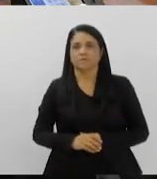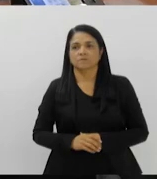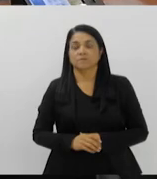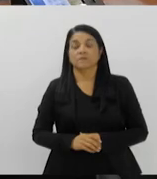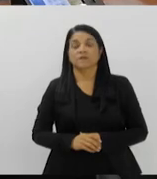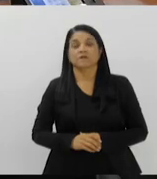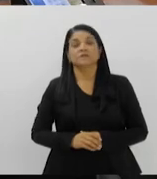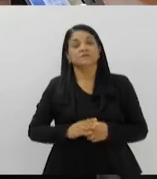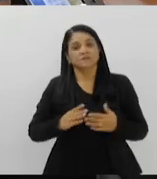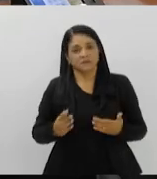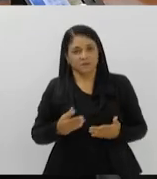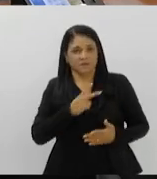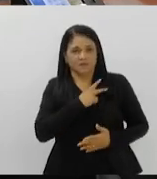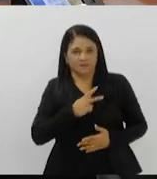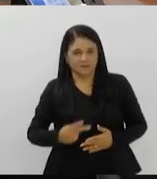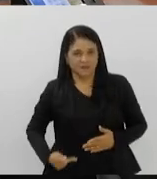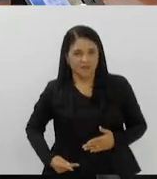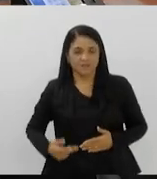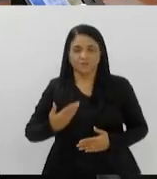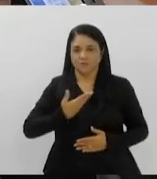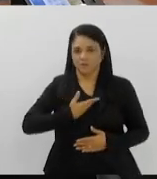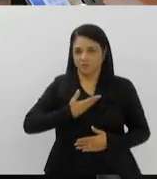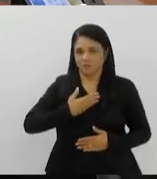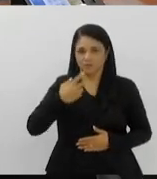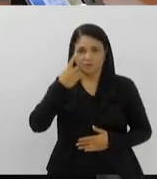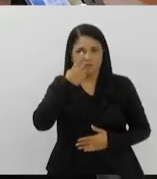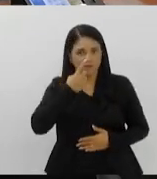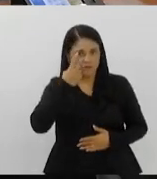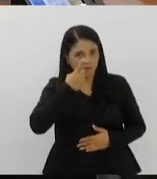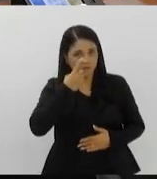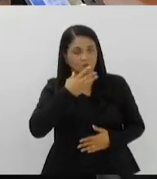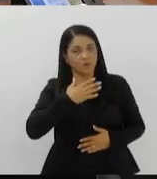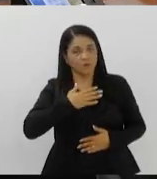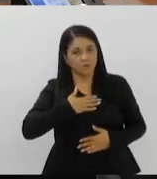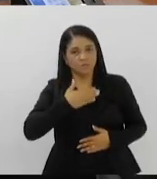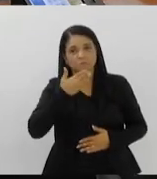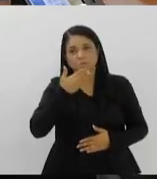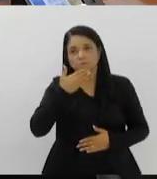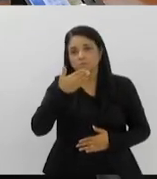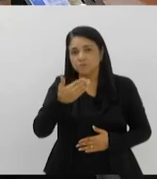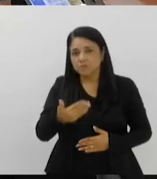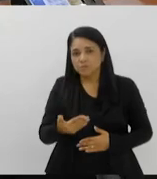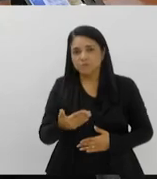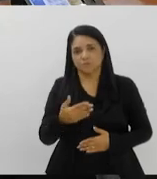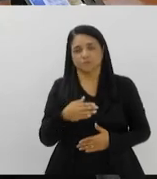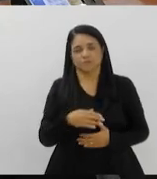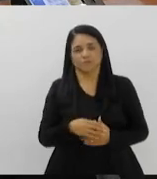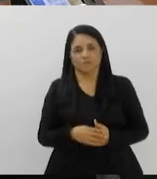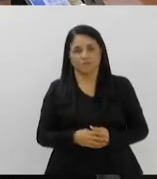Senhor presidente, nobres colegas, eu gostaria de pedir